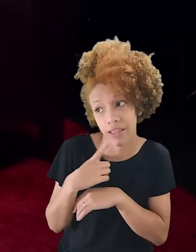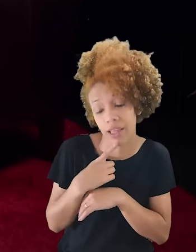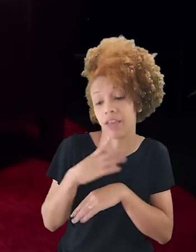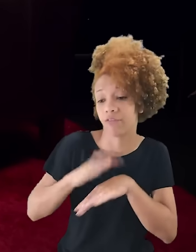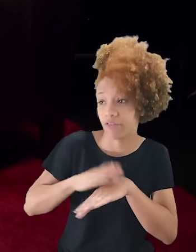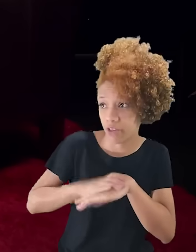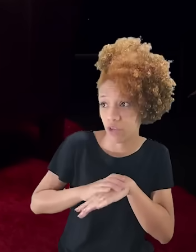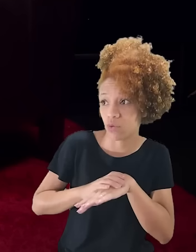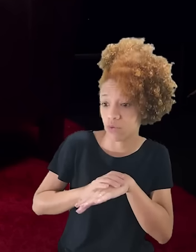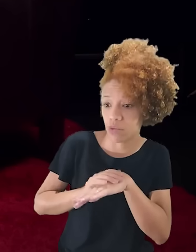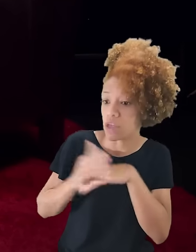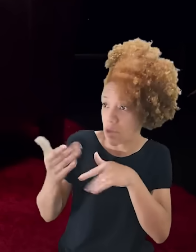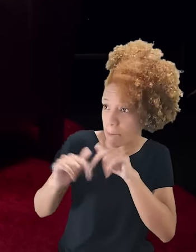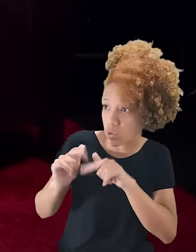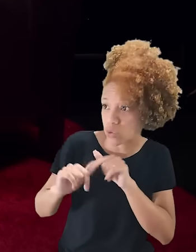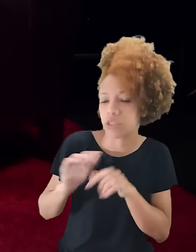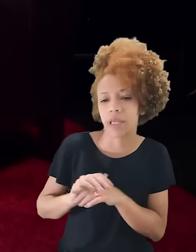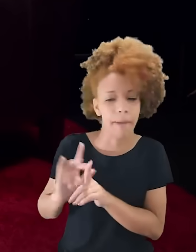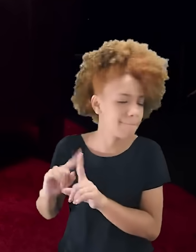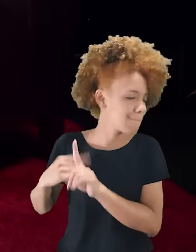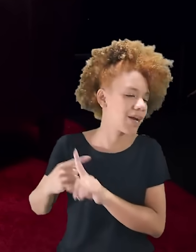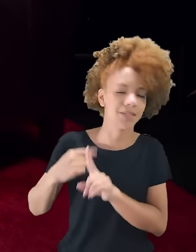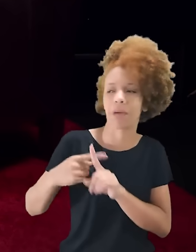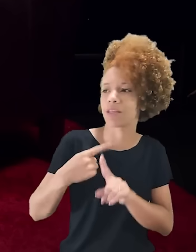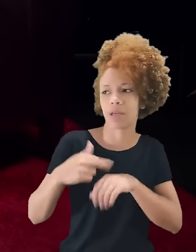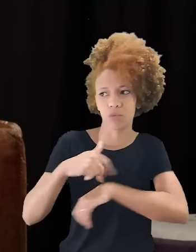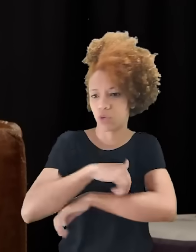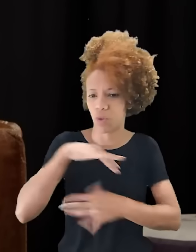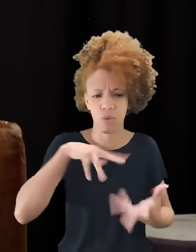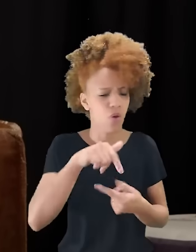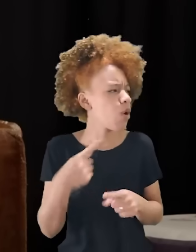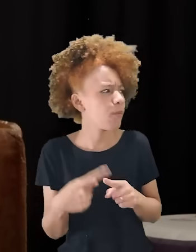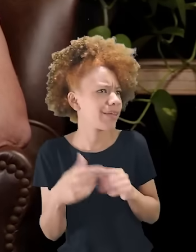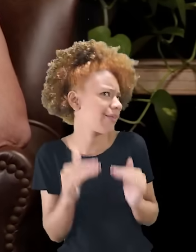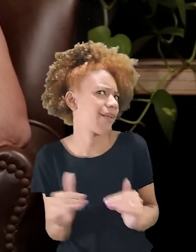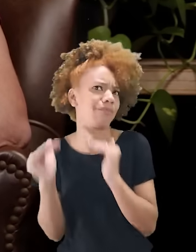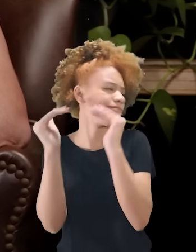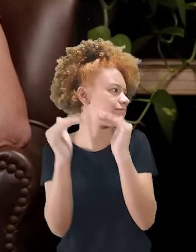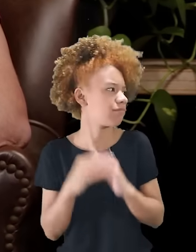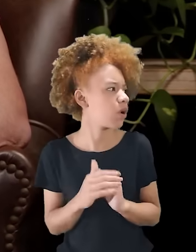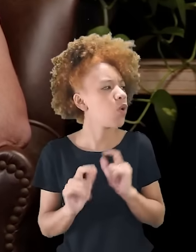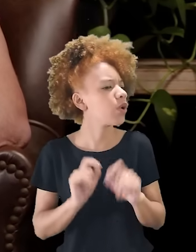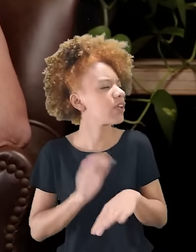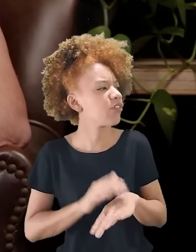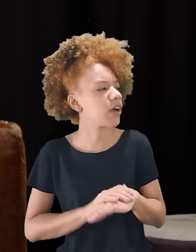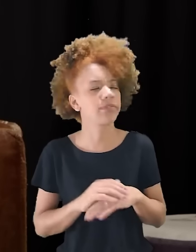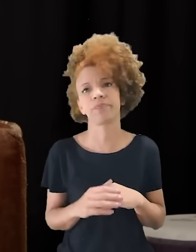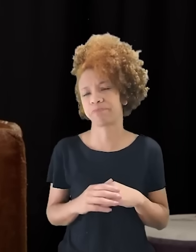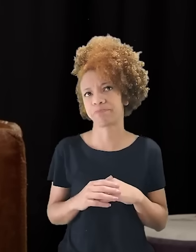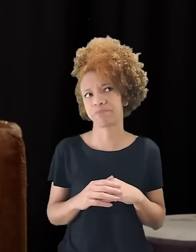esse feito né é a mais mais mais das modelos Mundial Por que que ela é a maior de todas que que faz ela